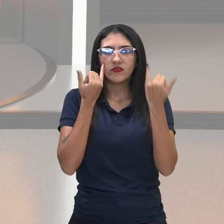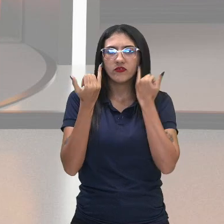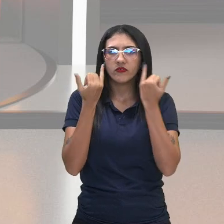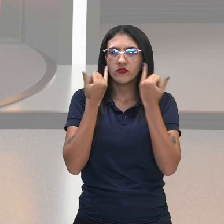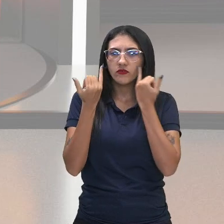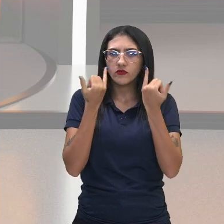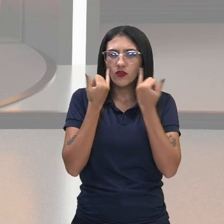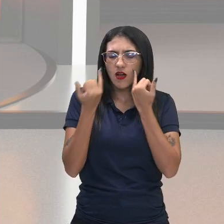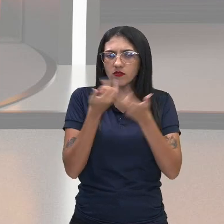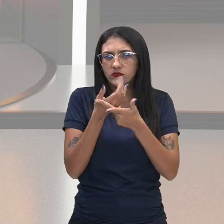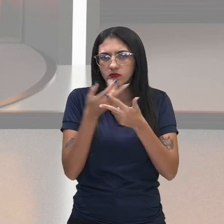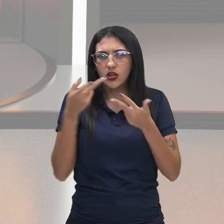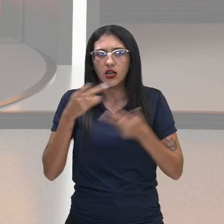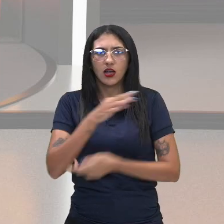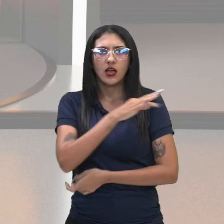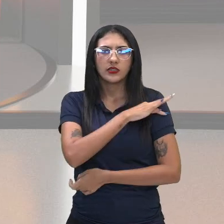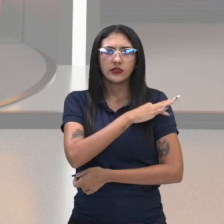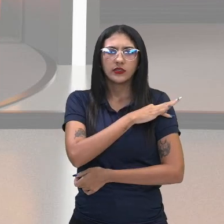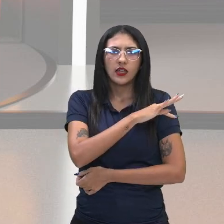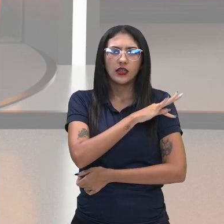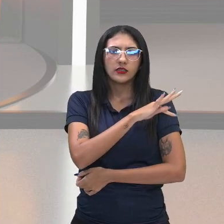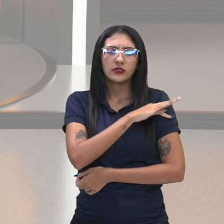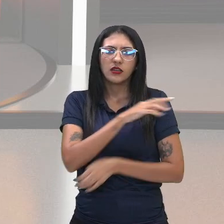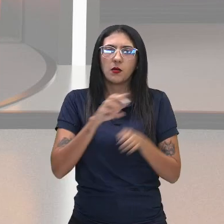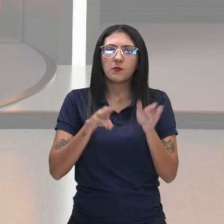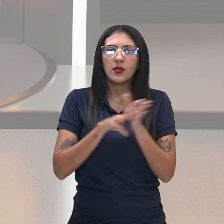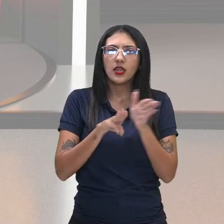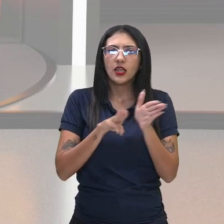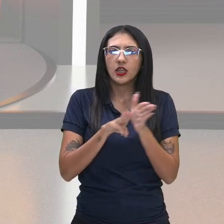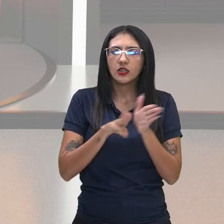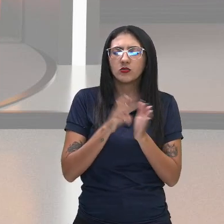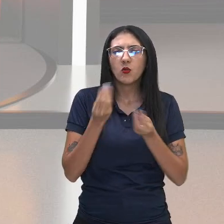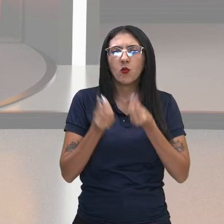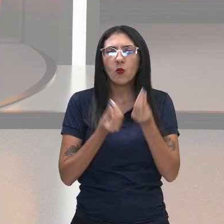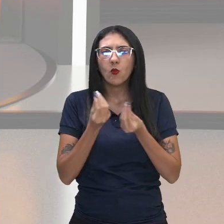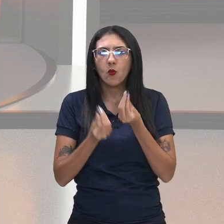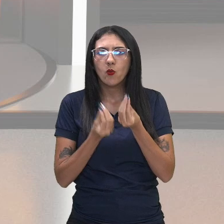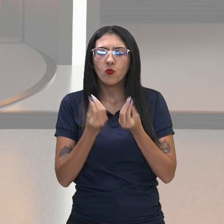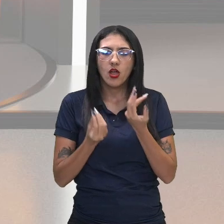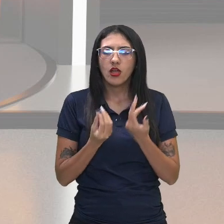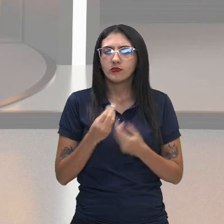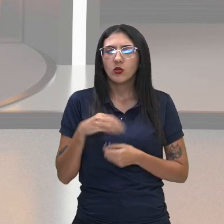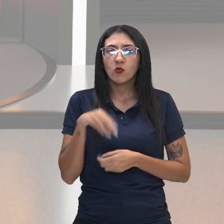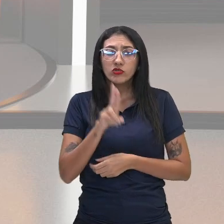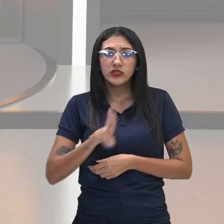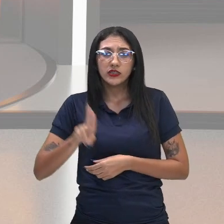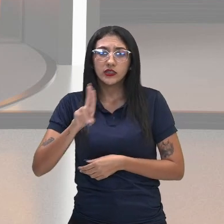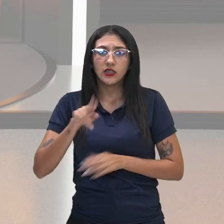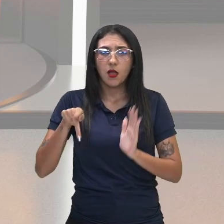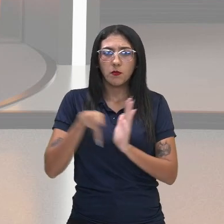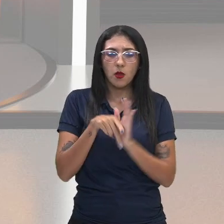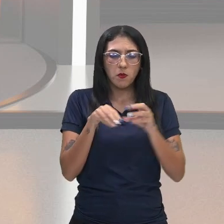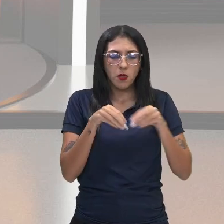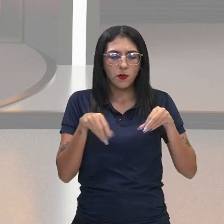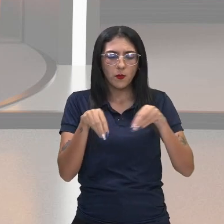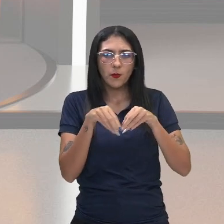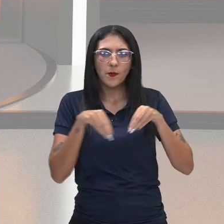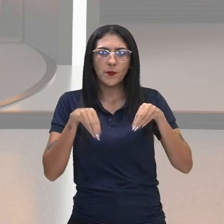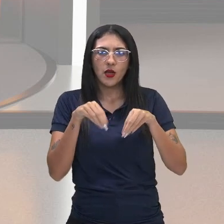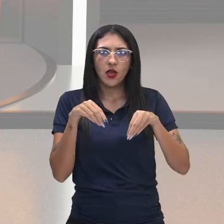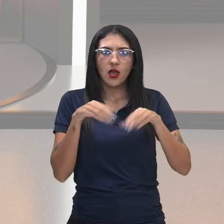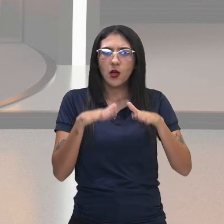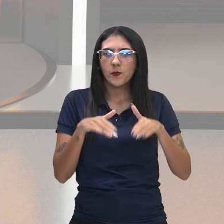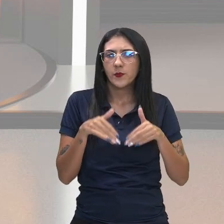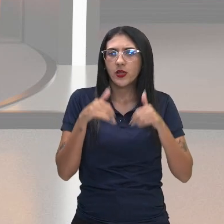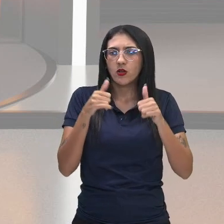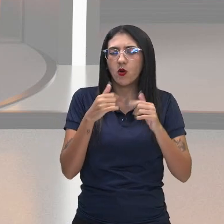informações e essas técnicas de cultivo, utilizando, né, bem o solo para uma cultura específica que vai se dar bem naquele